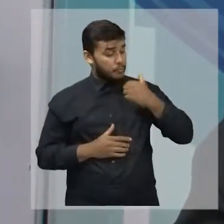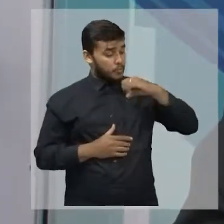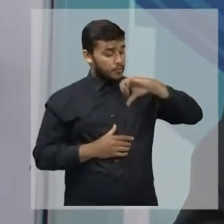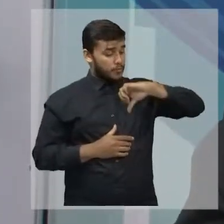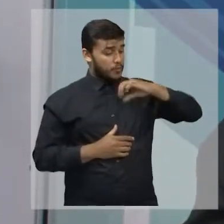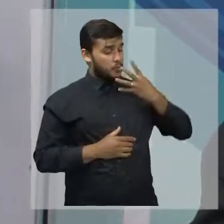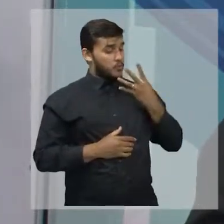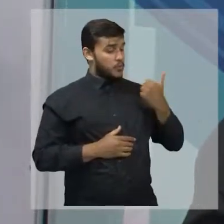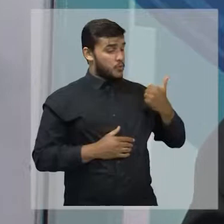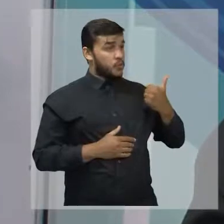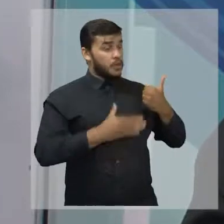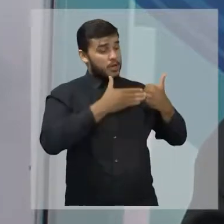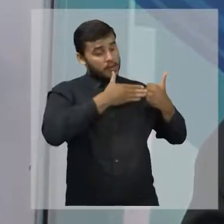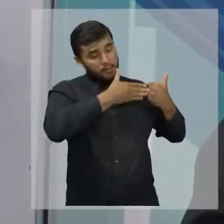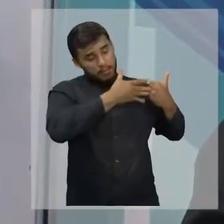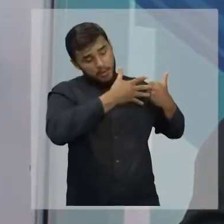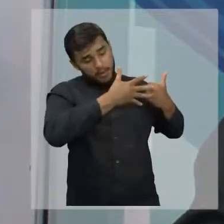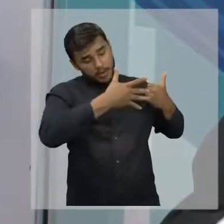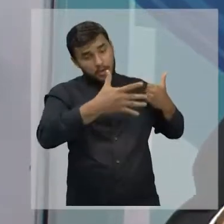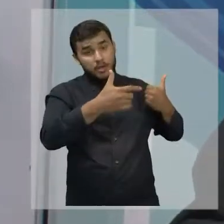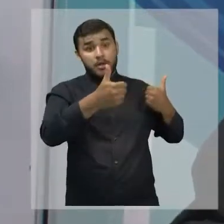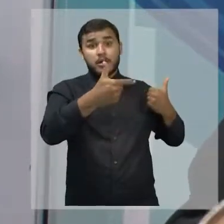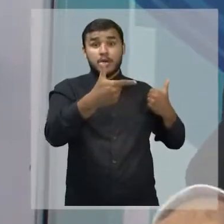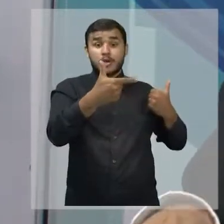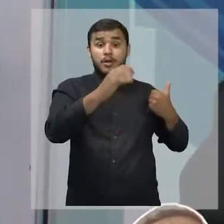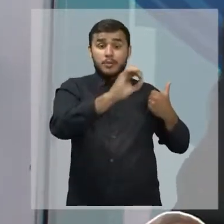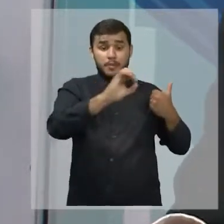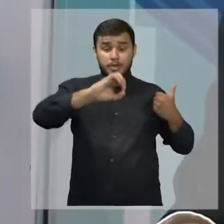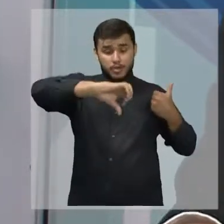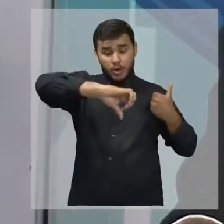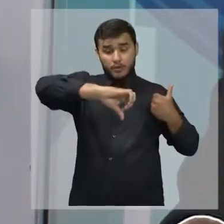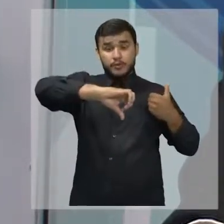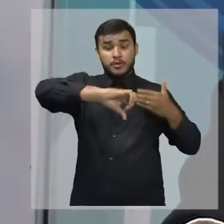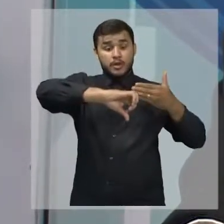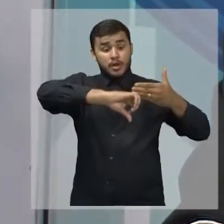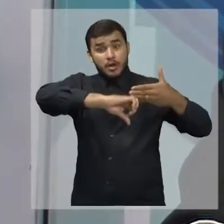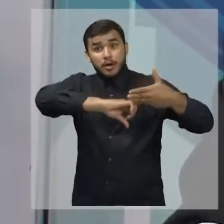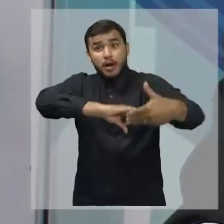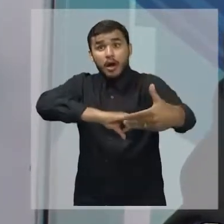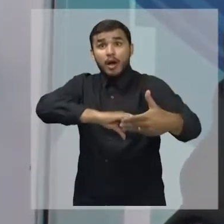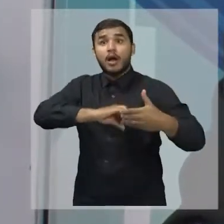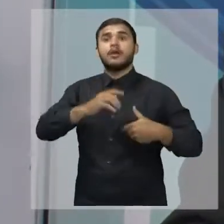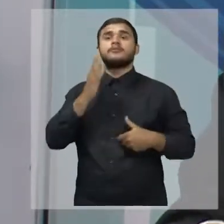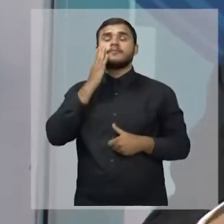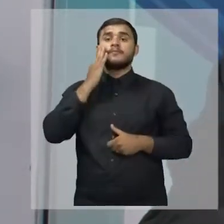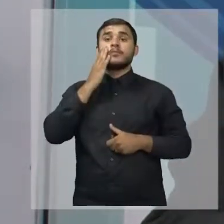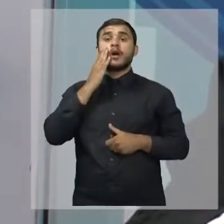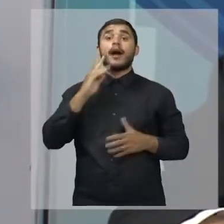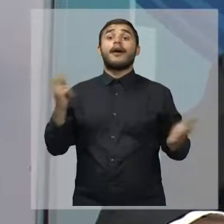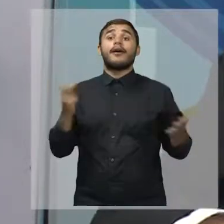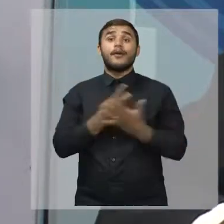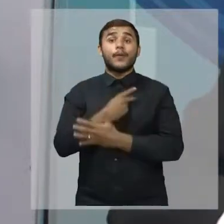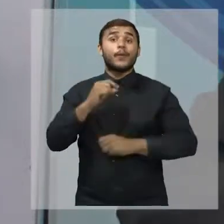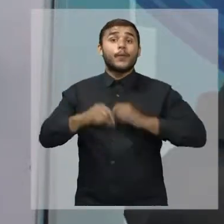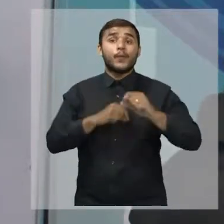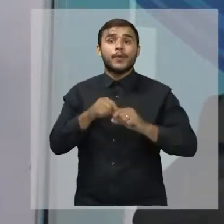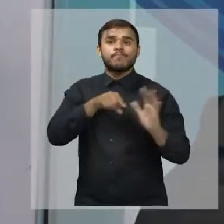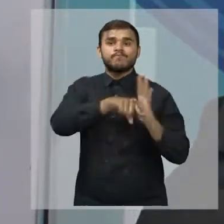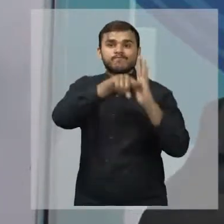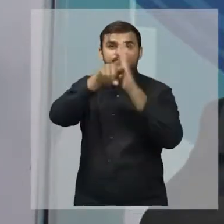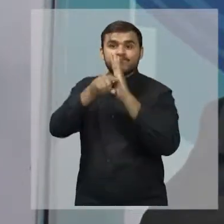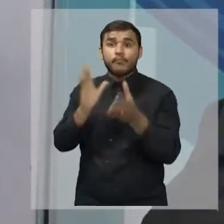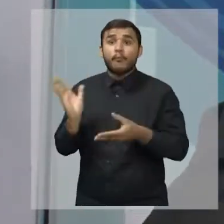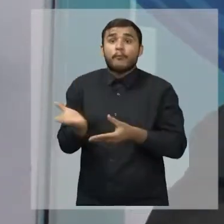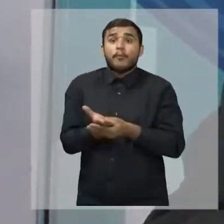com a legitimidade da prisão em segunda instância. A partir de 2009, com o mensalão, o Supremo Tribunal